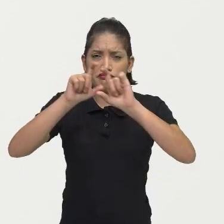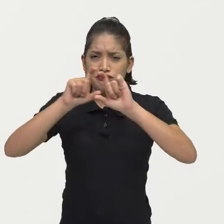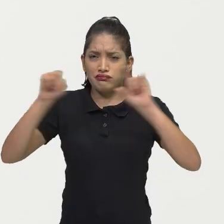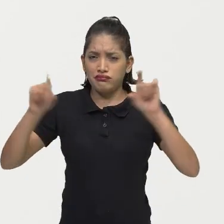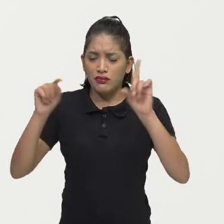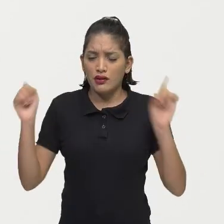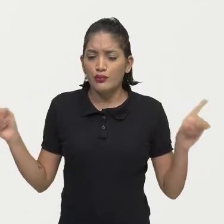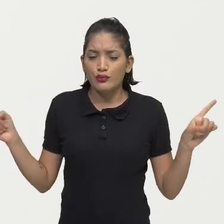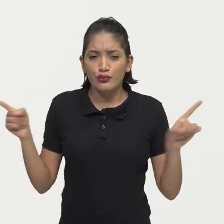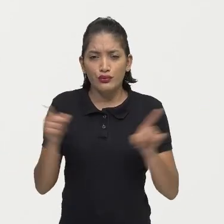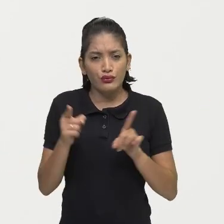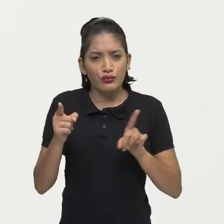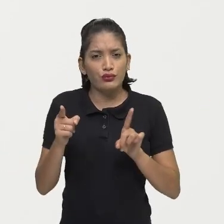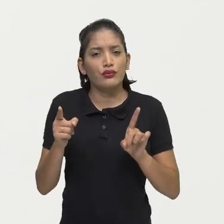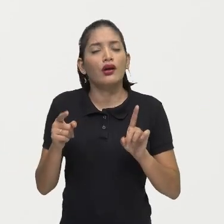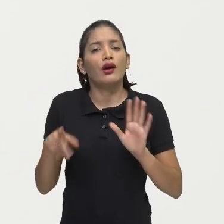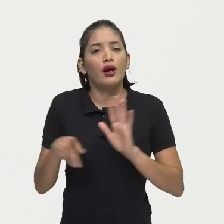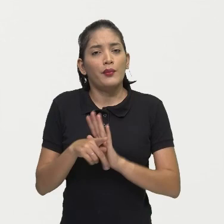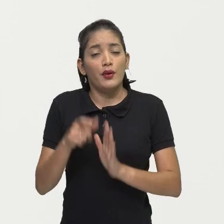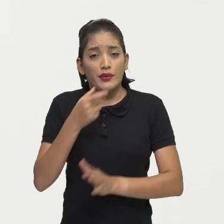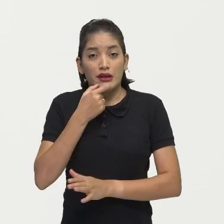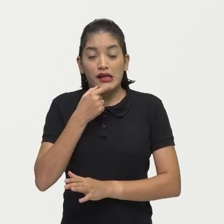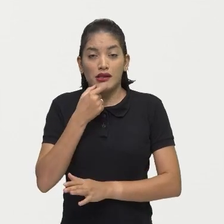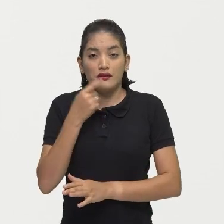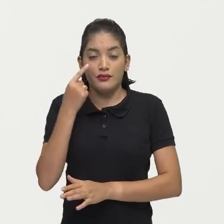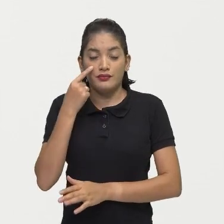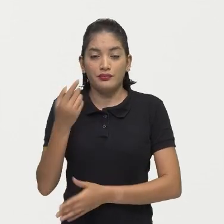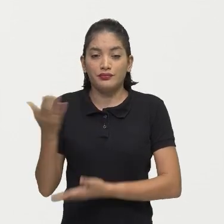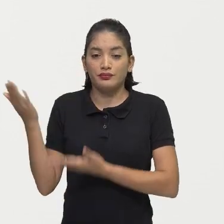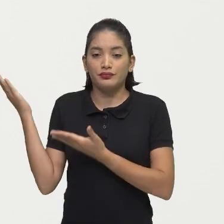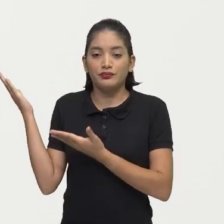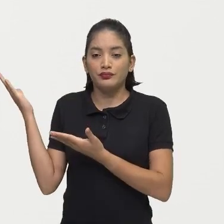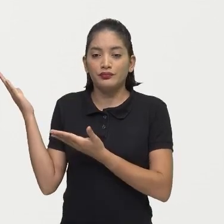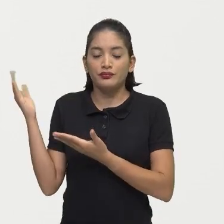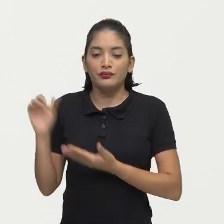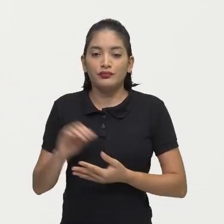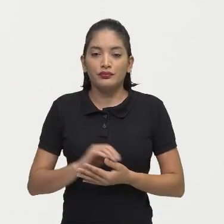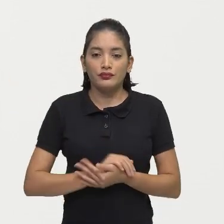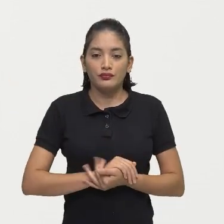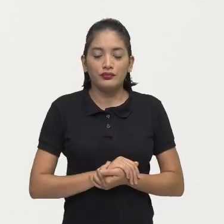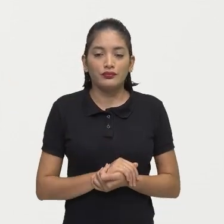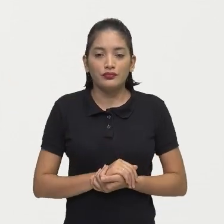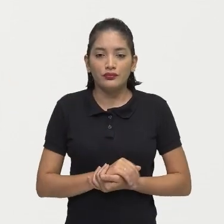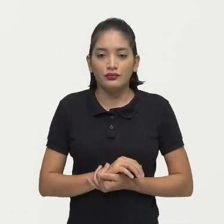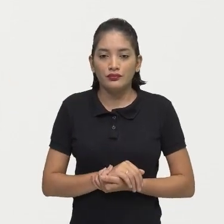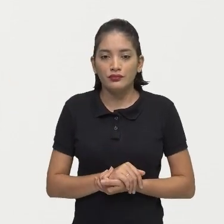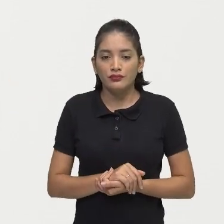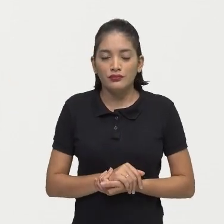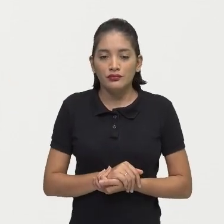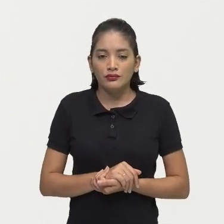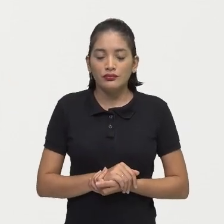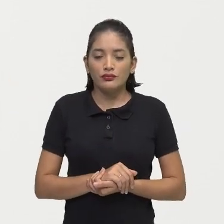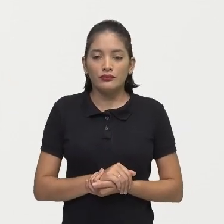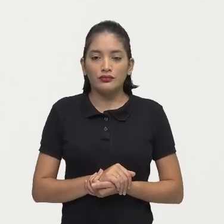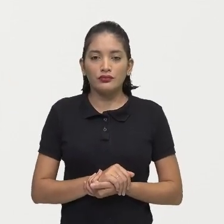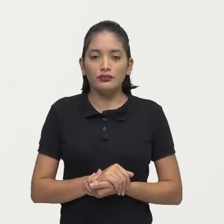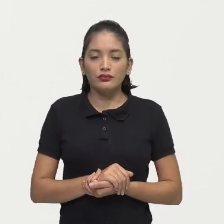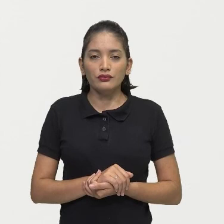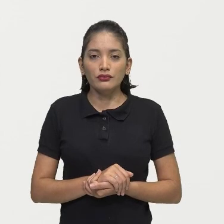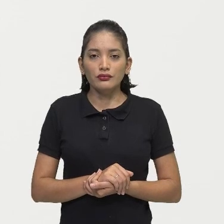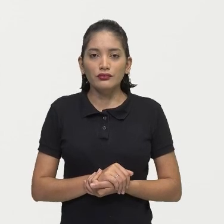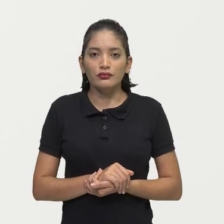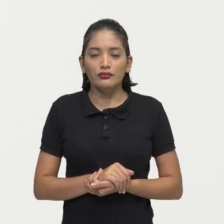Então, originally Japan set out to catch more than 900 minks